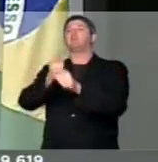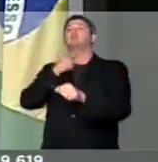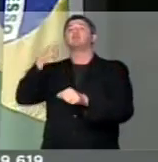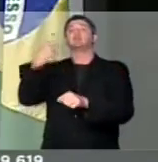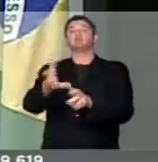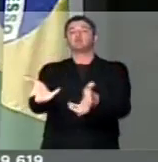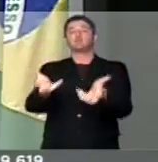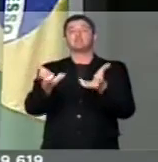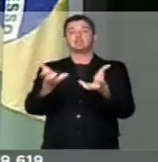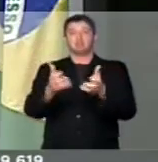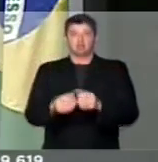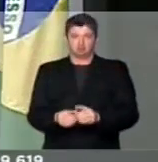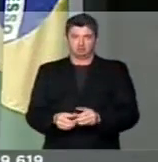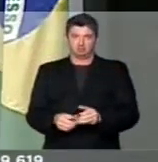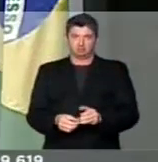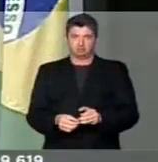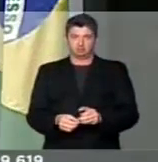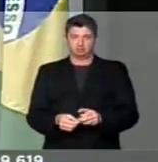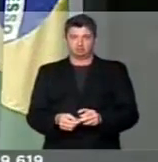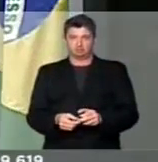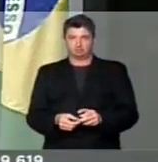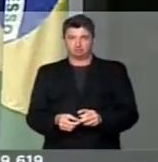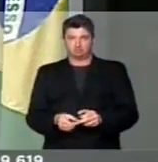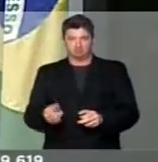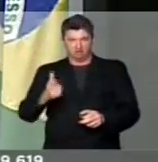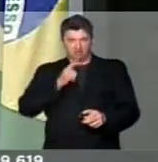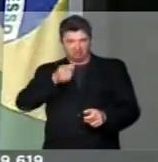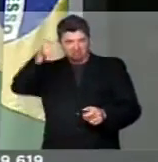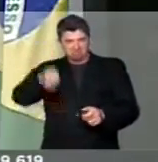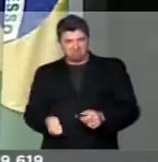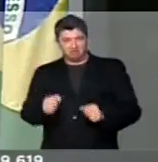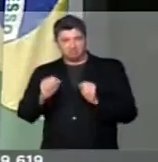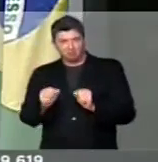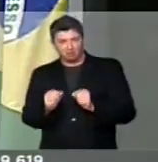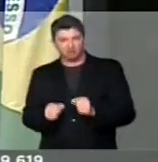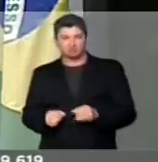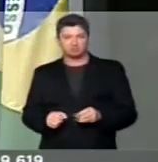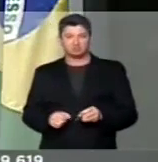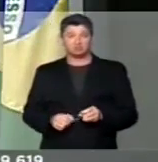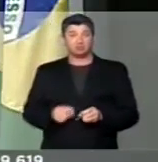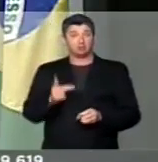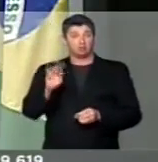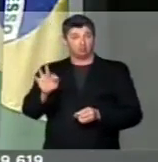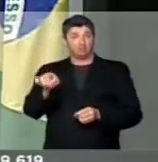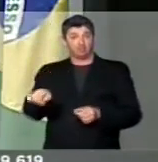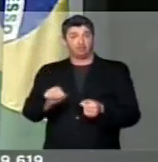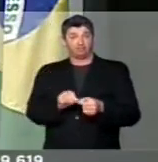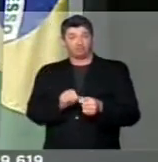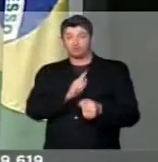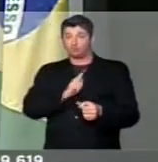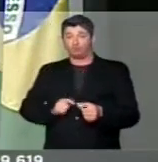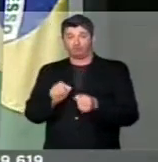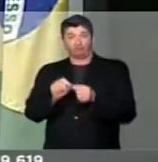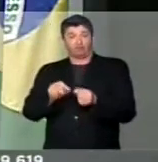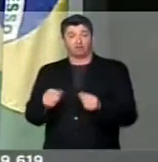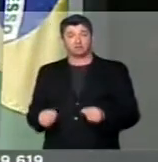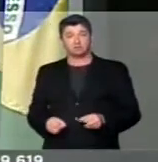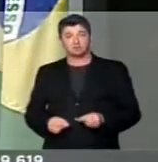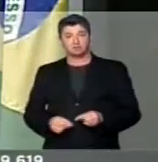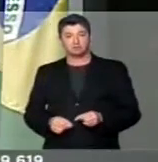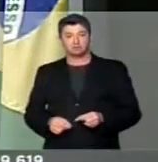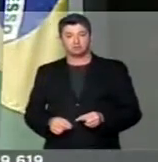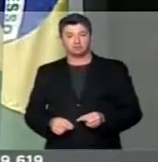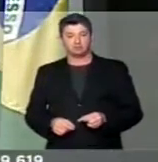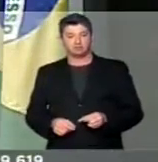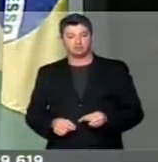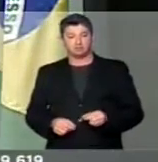Um salvo-conduto para ser autoritário. Que é o que o PT e o governo do PT têm sido.